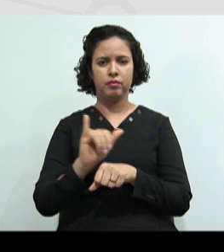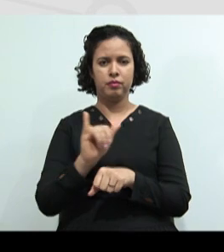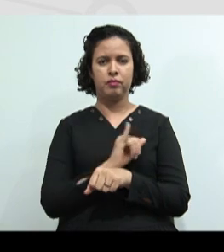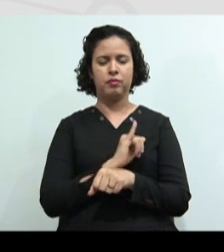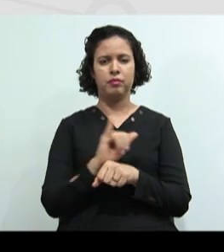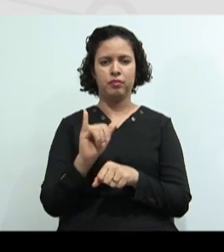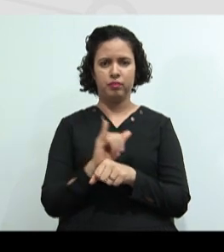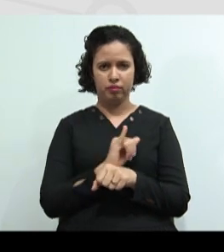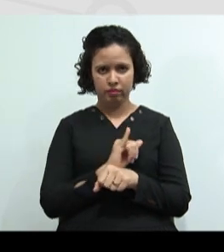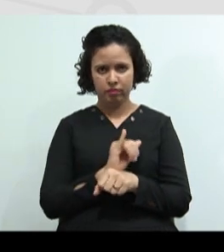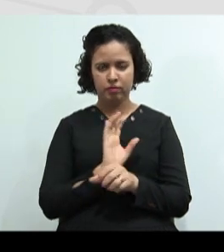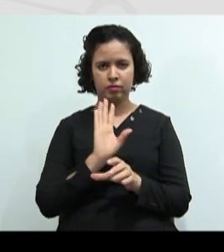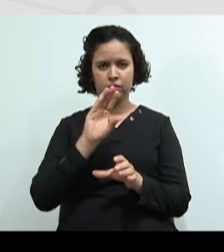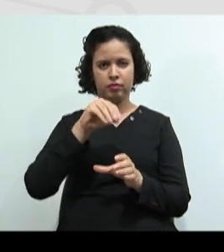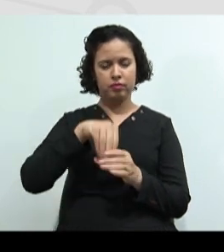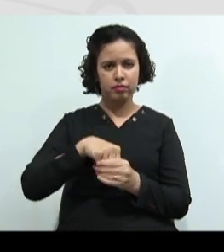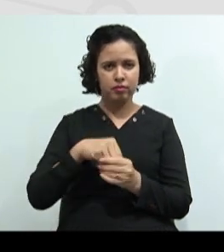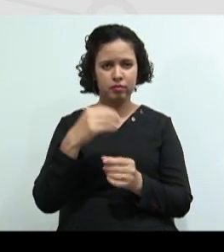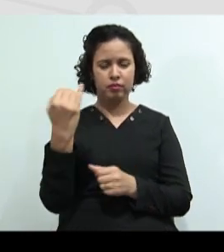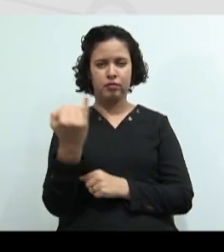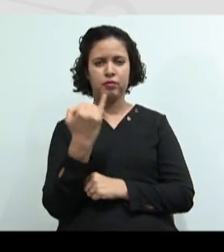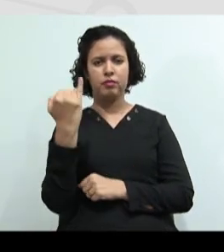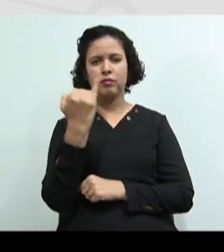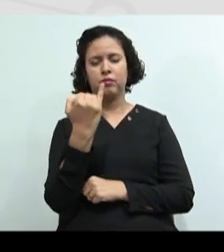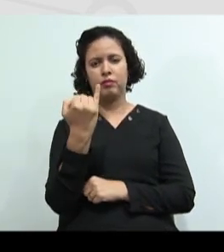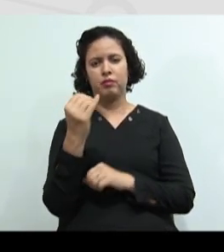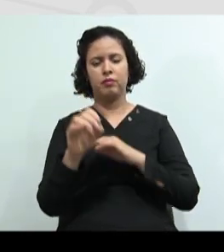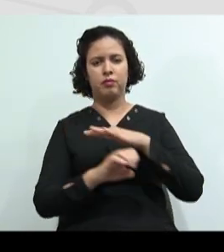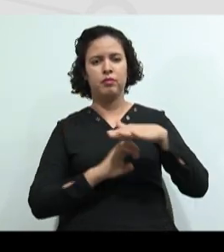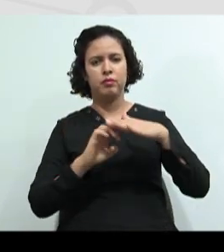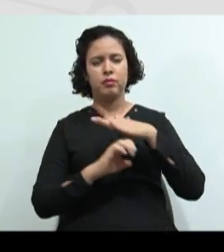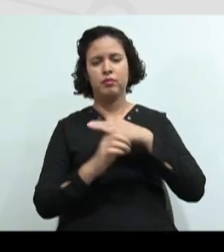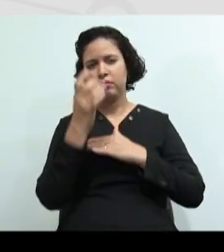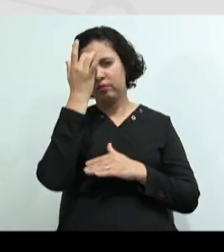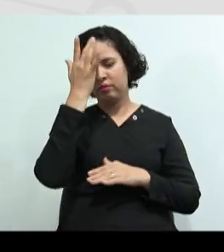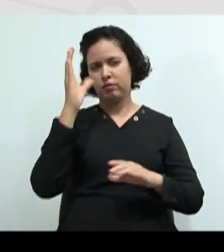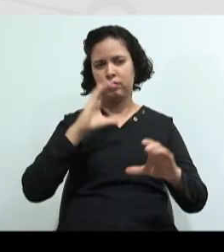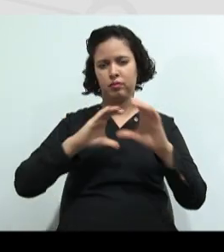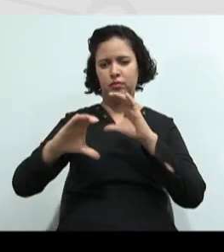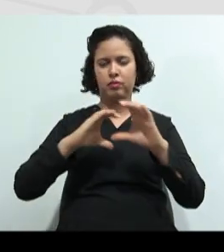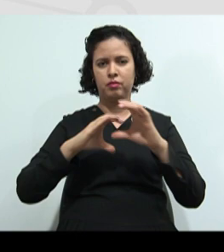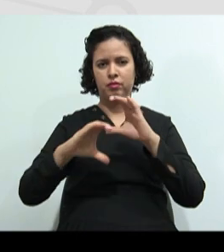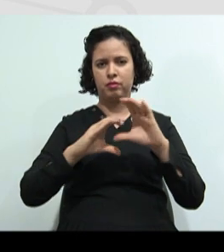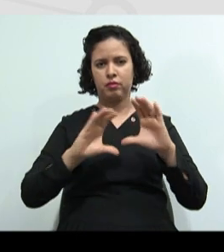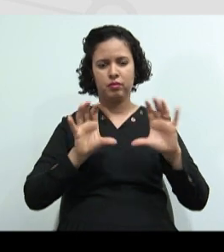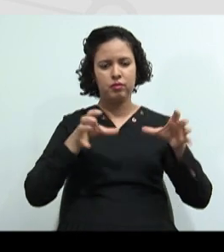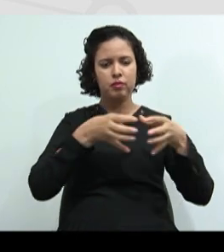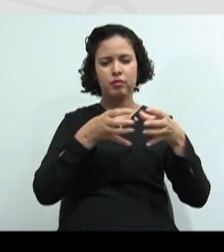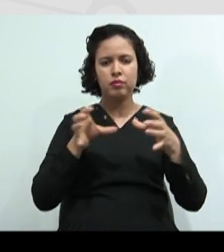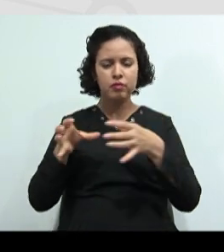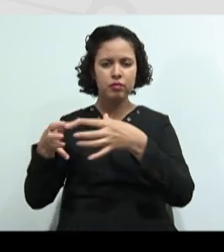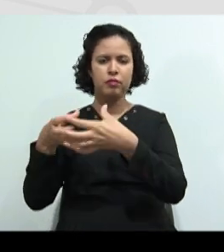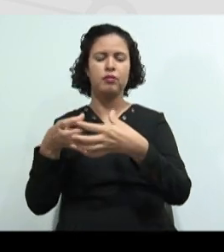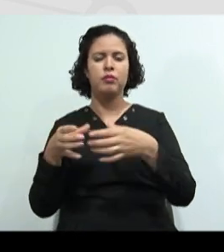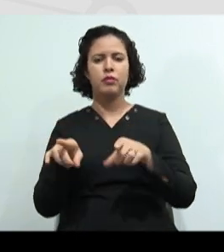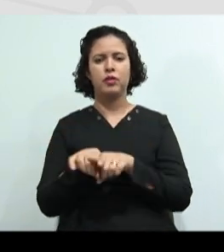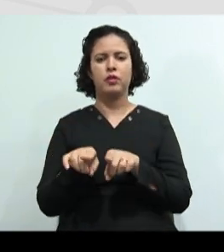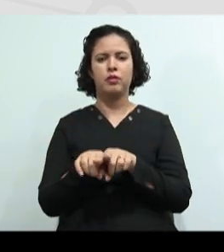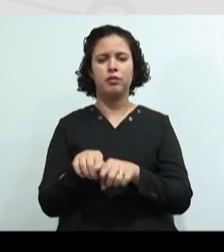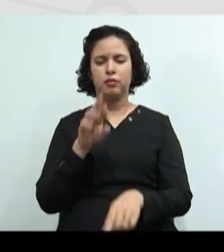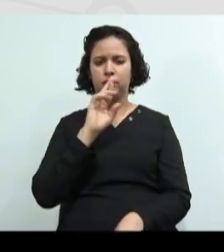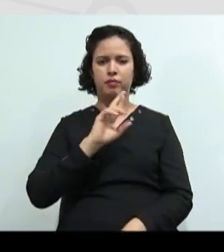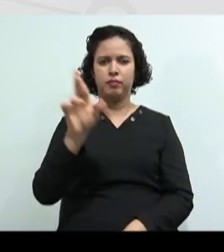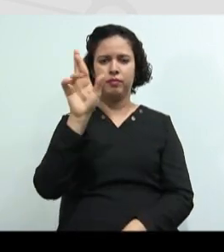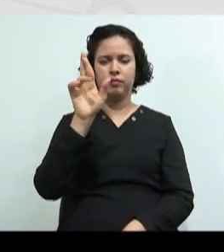perspectivas essenciais para a organização, facilitando a comunicação entre os setores. Além disso, também são responsáveis por medir